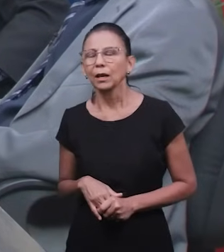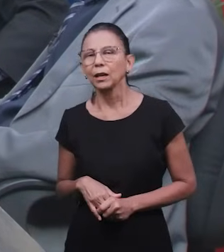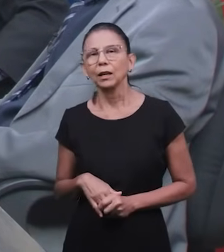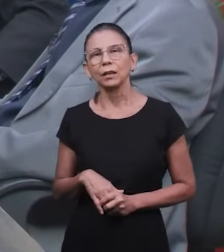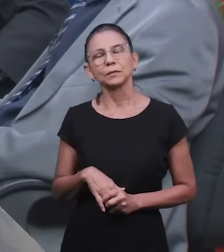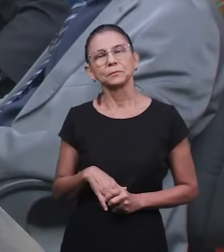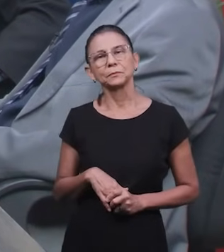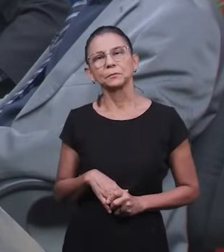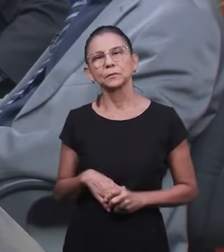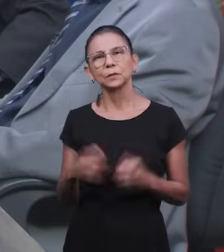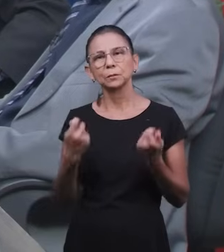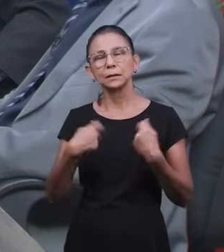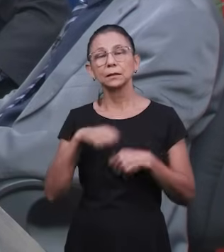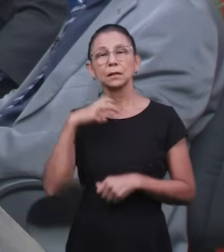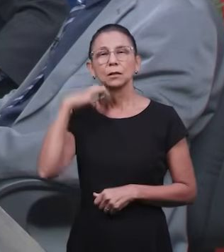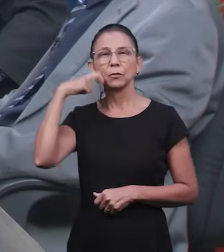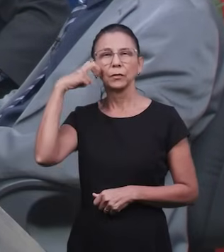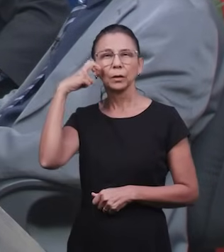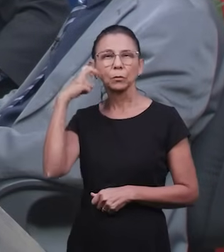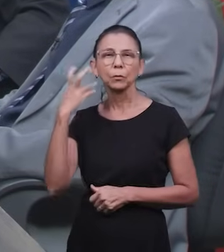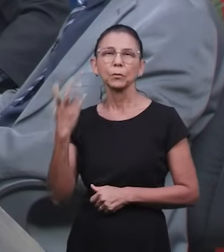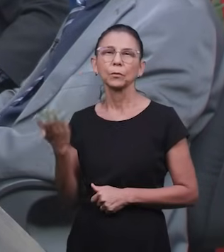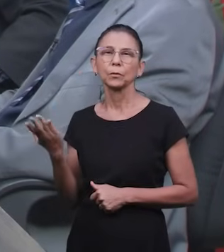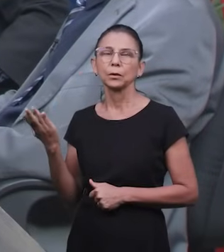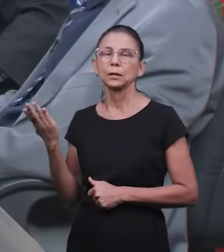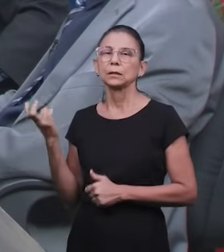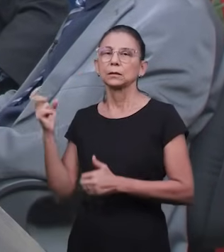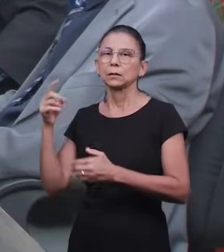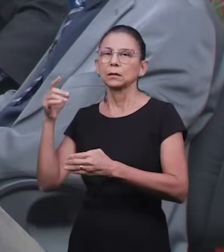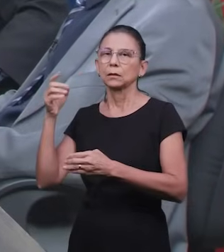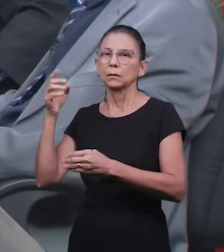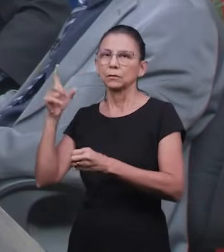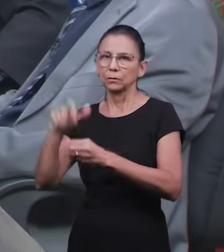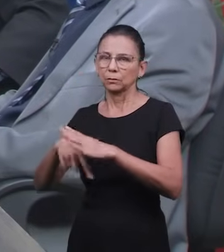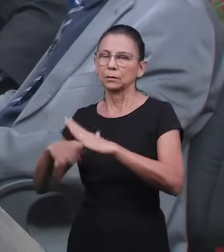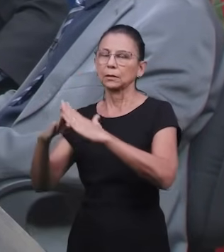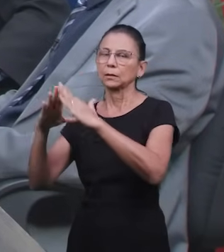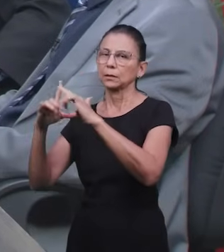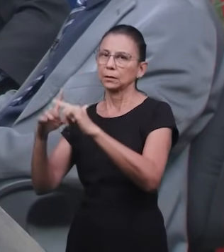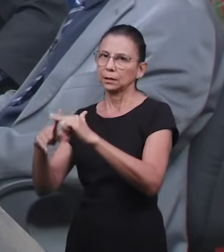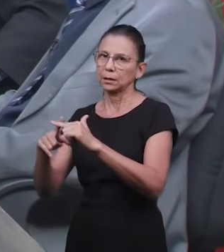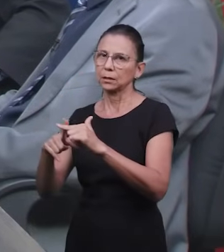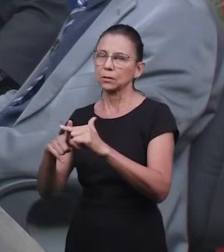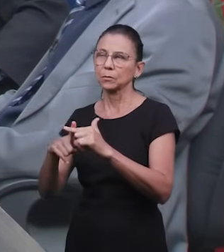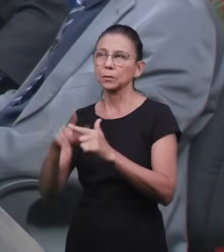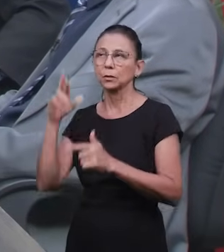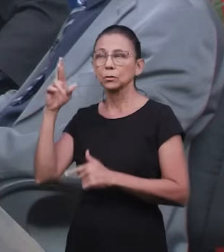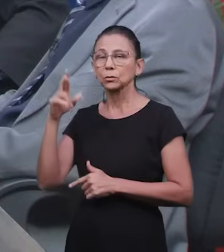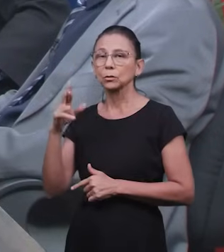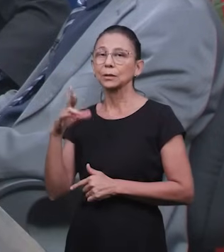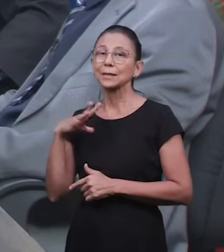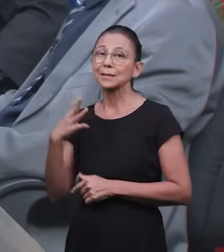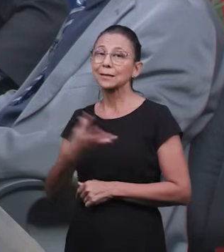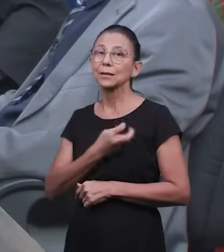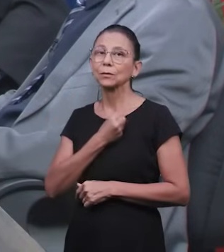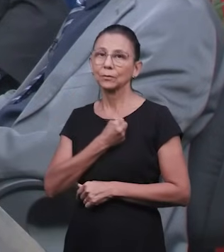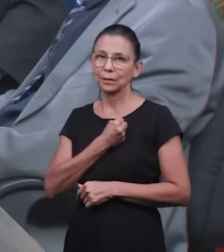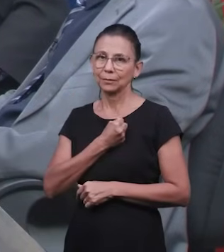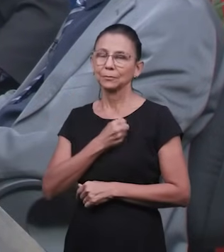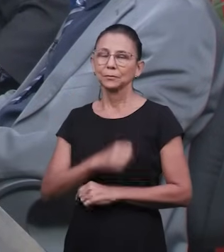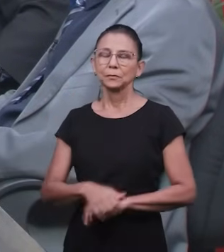né? O que o Senhor quer é restaurar e resgatar a sua vida.